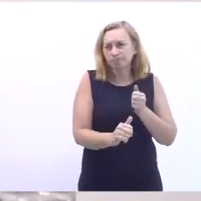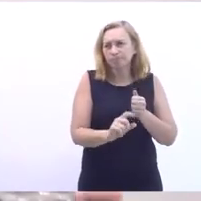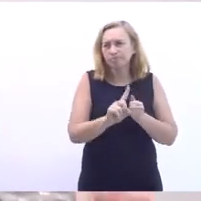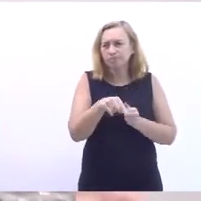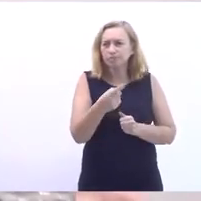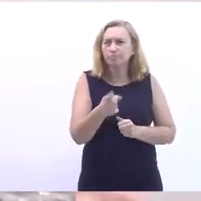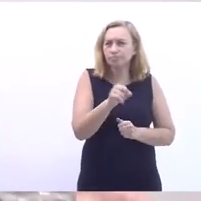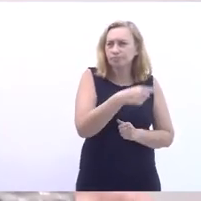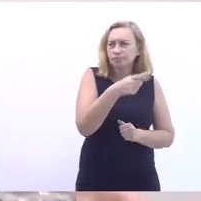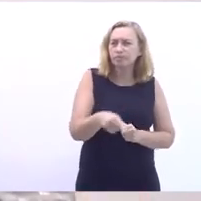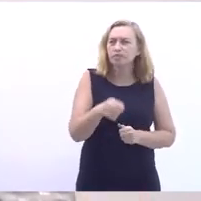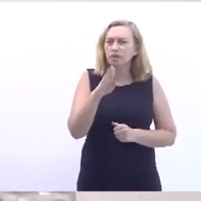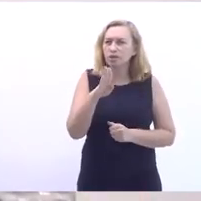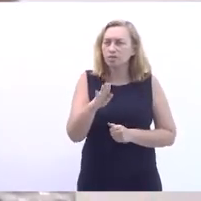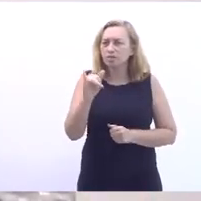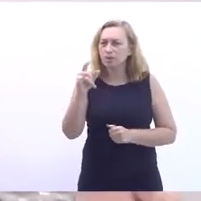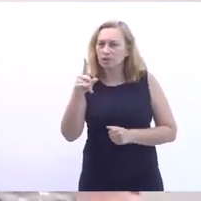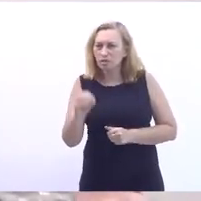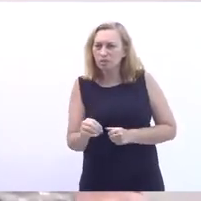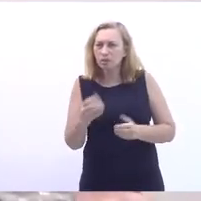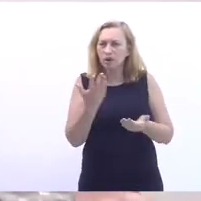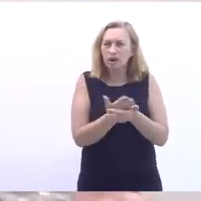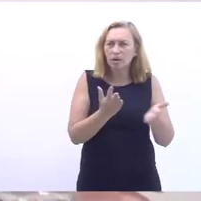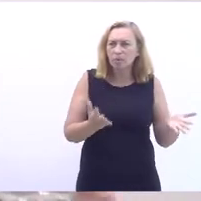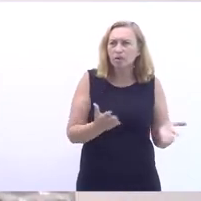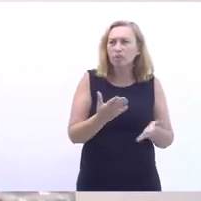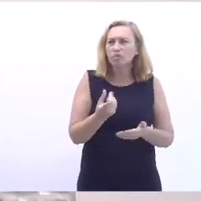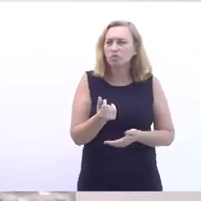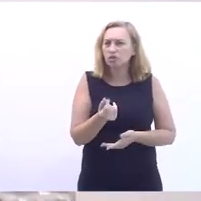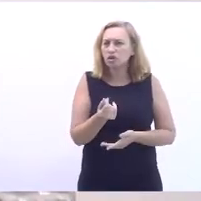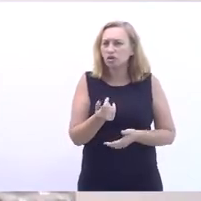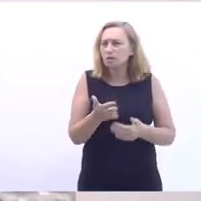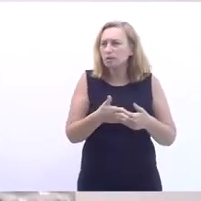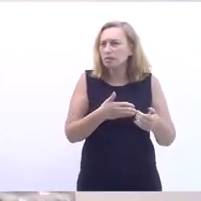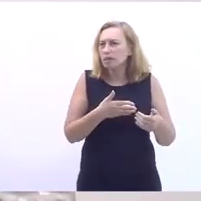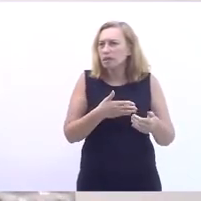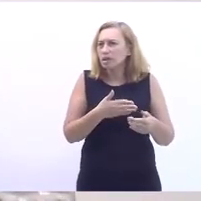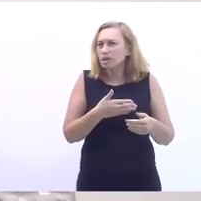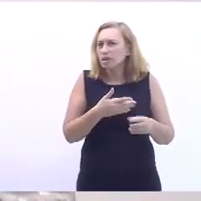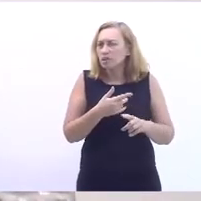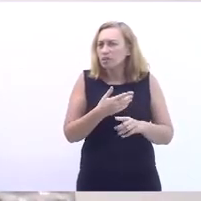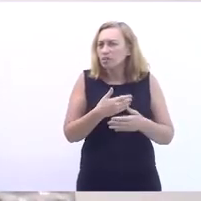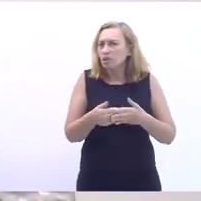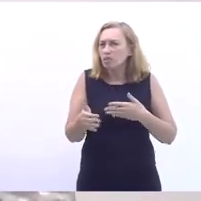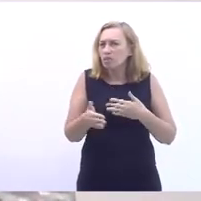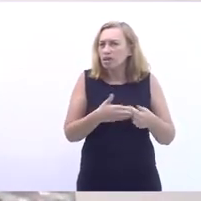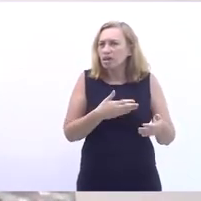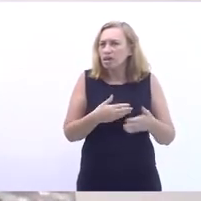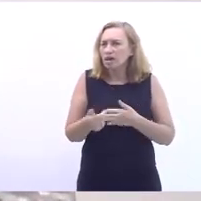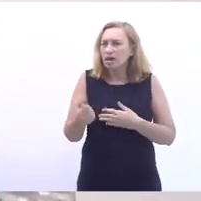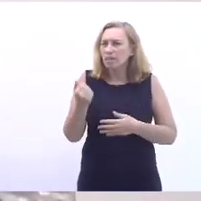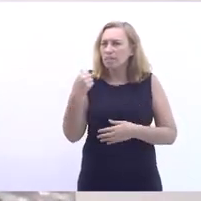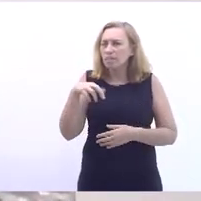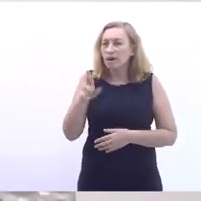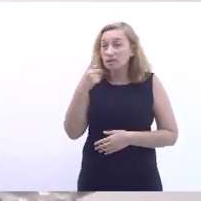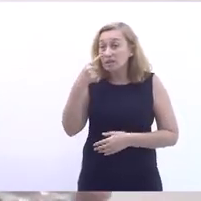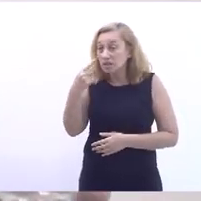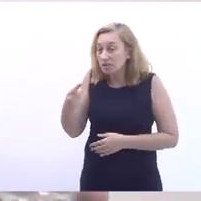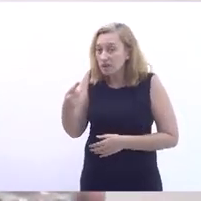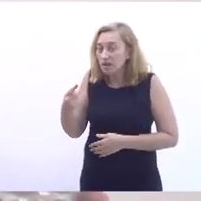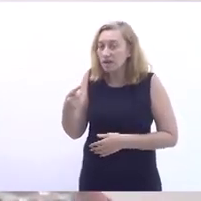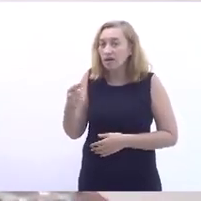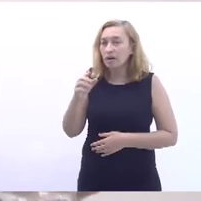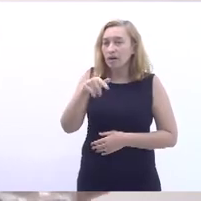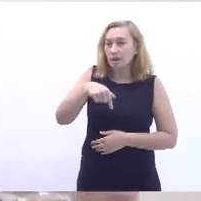proíbidos bingos Acabou as a grana mas em qualquer boteco que você vai você vê uma maquininha né